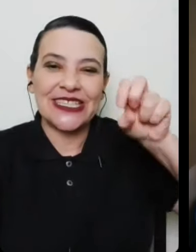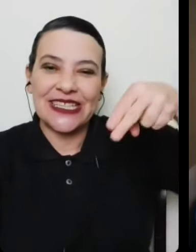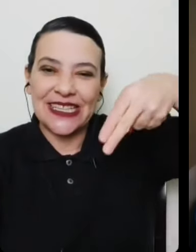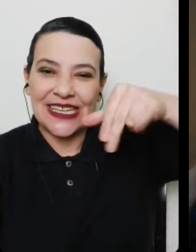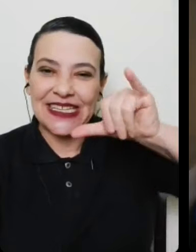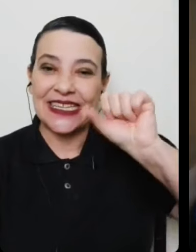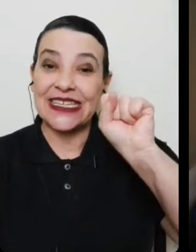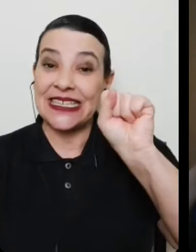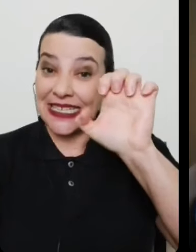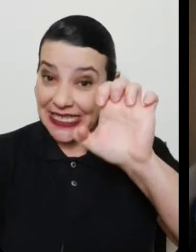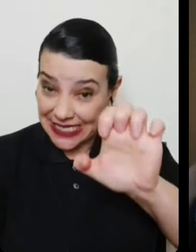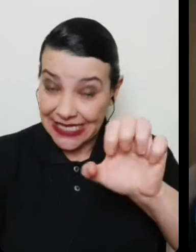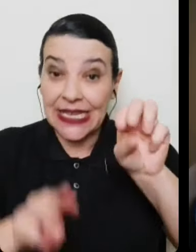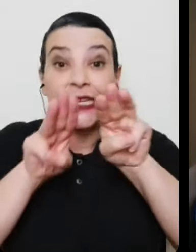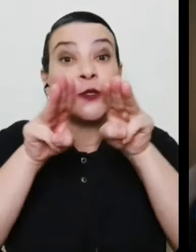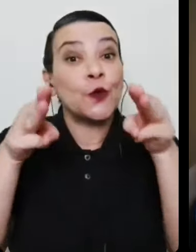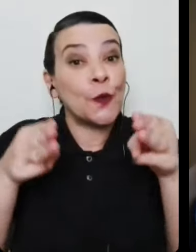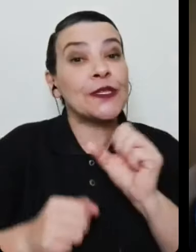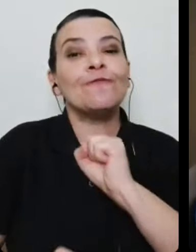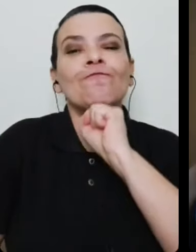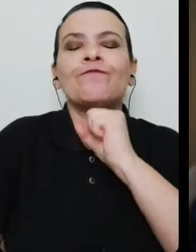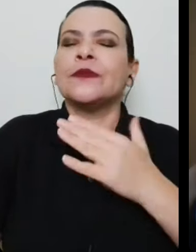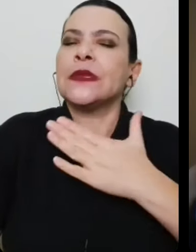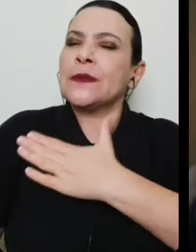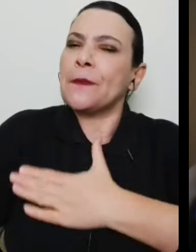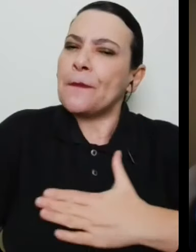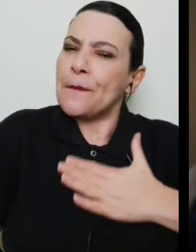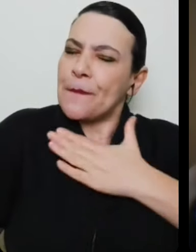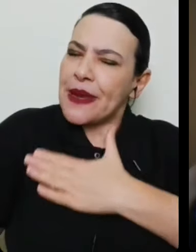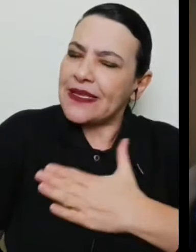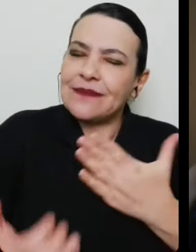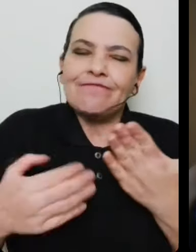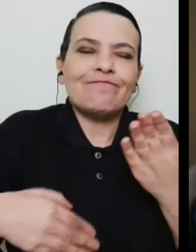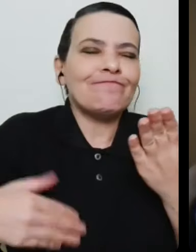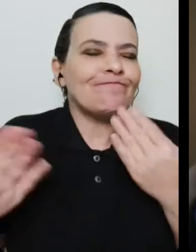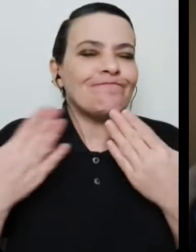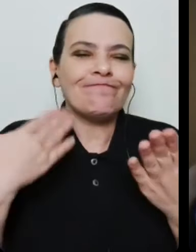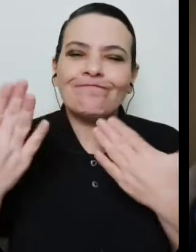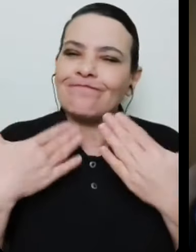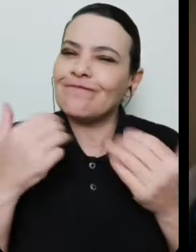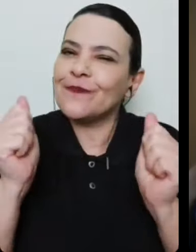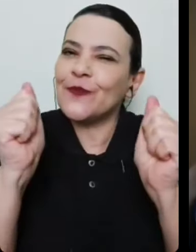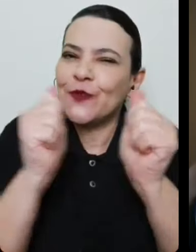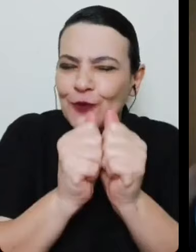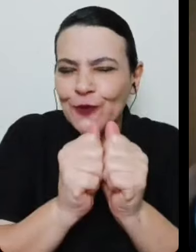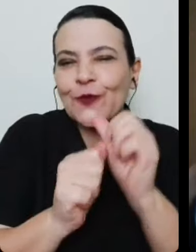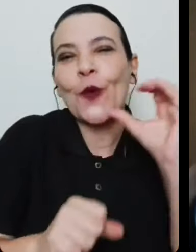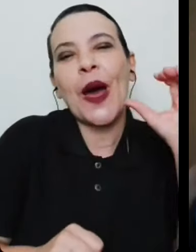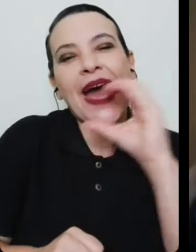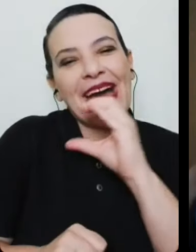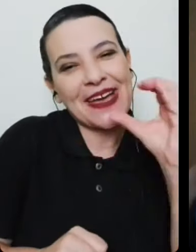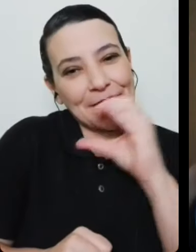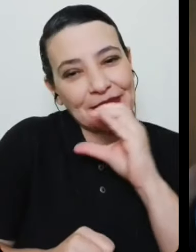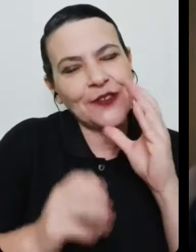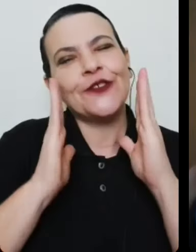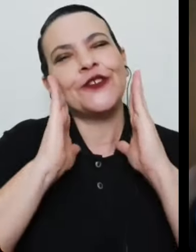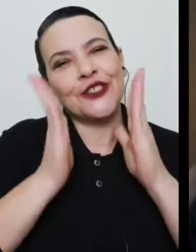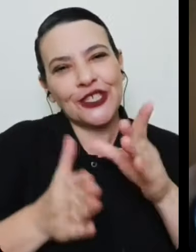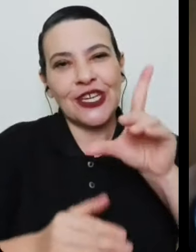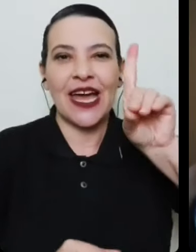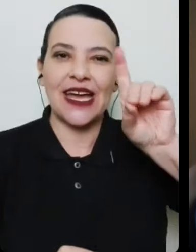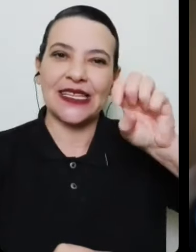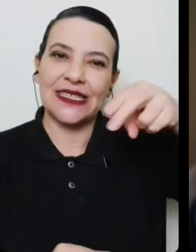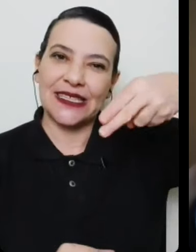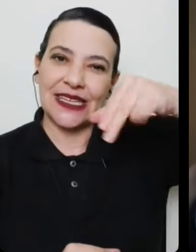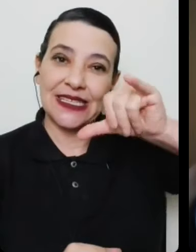do Ipiranga. É uma honra poder bater esse papo com vocês aqui rápido. Como a Denise já disse, né,